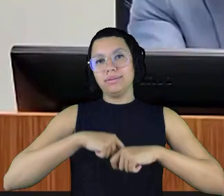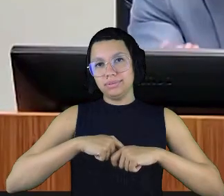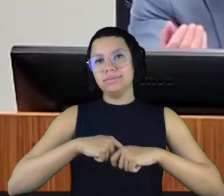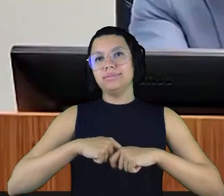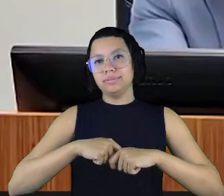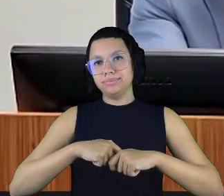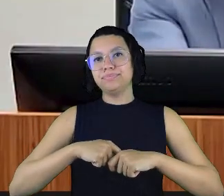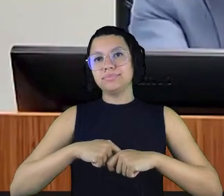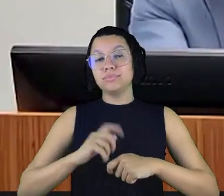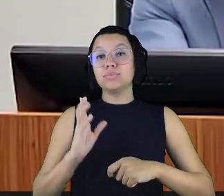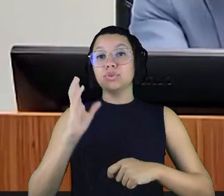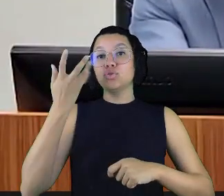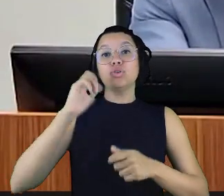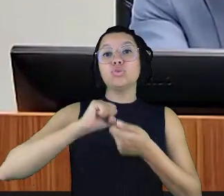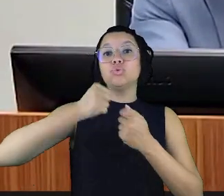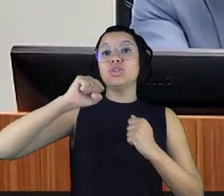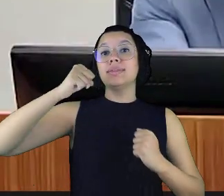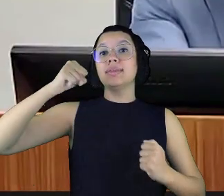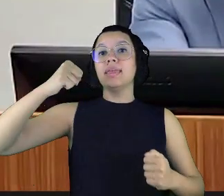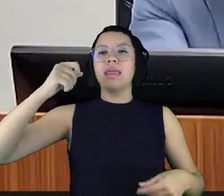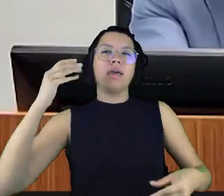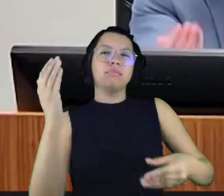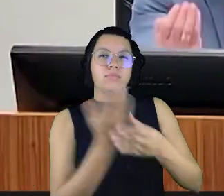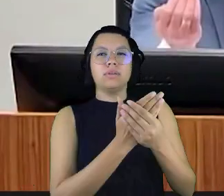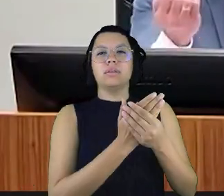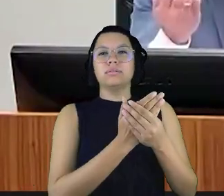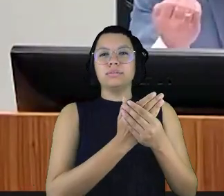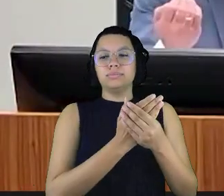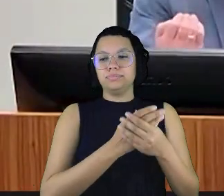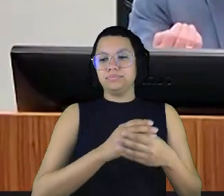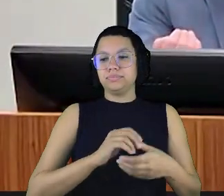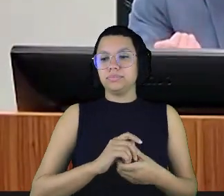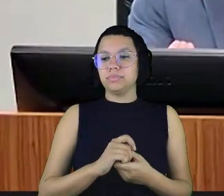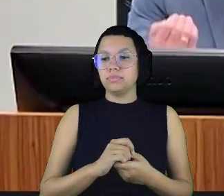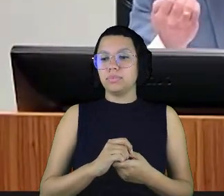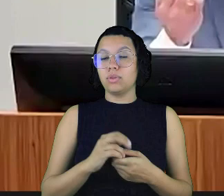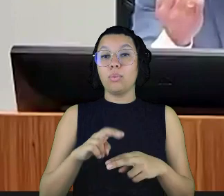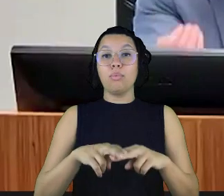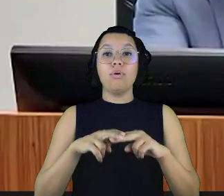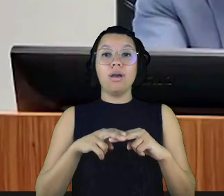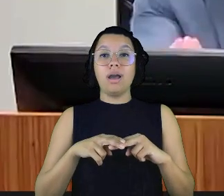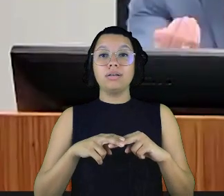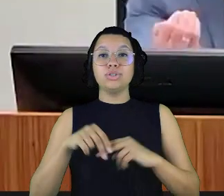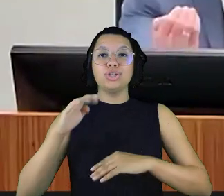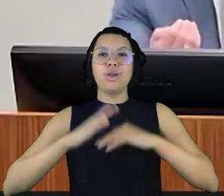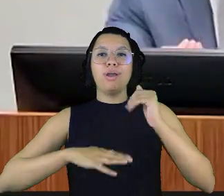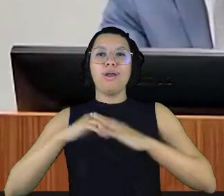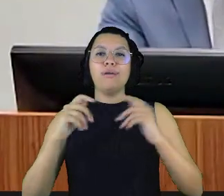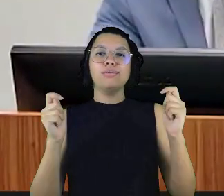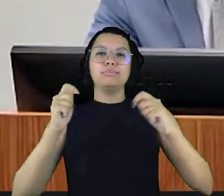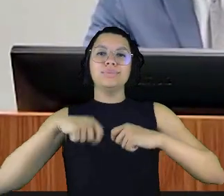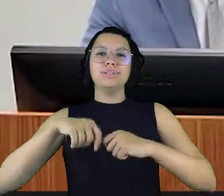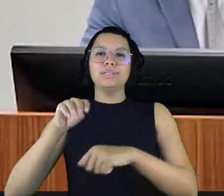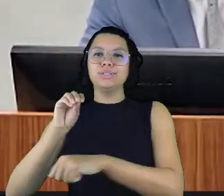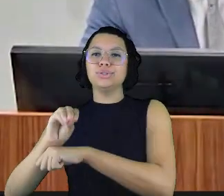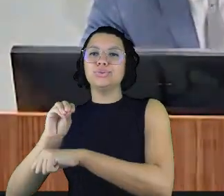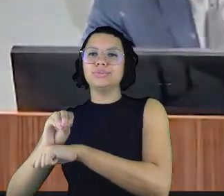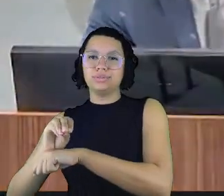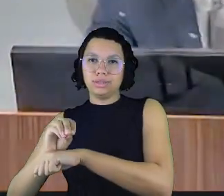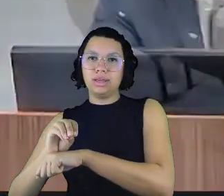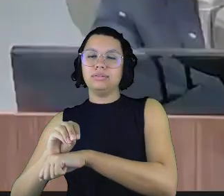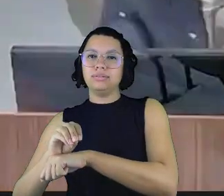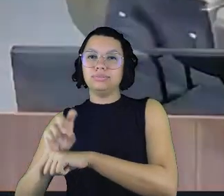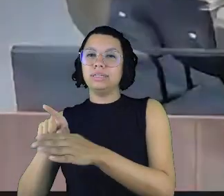solução de grandes casos por incompetência no trato das questões